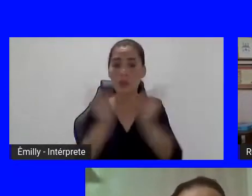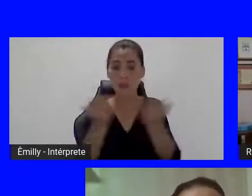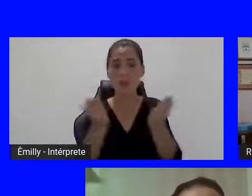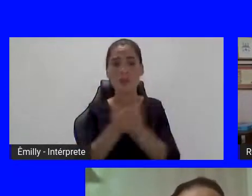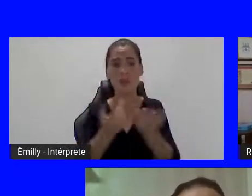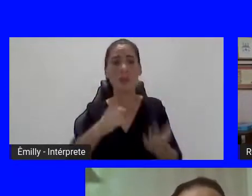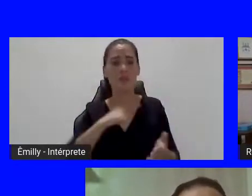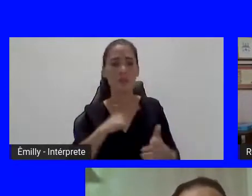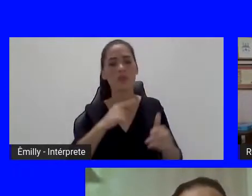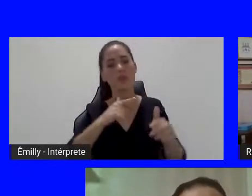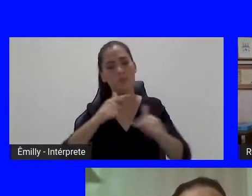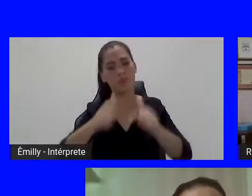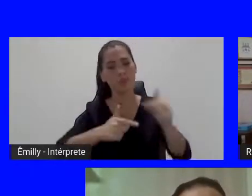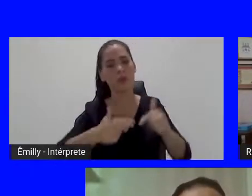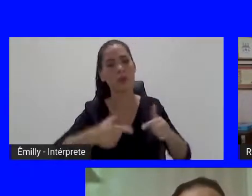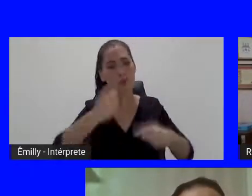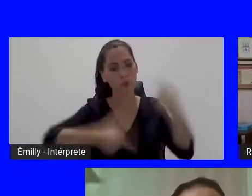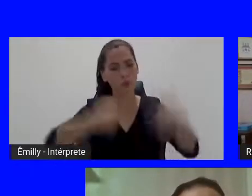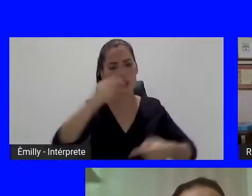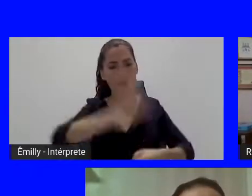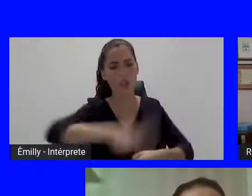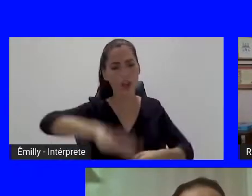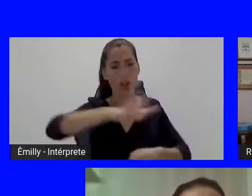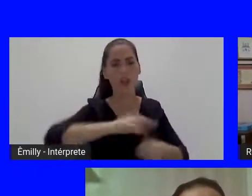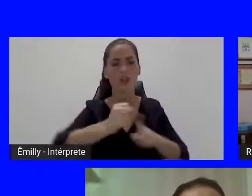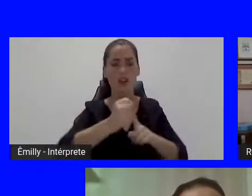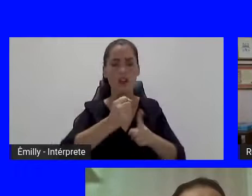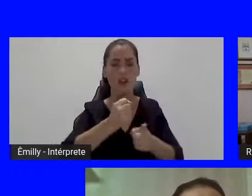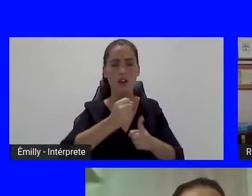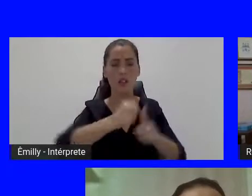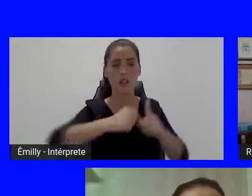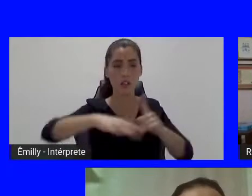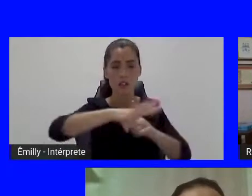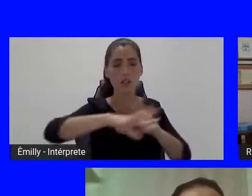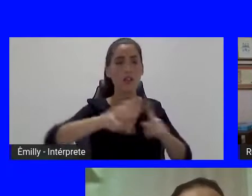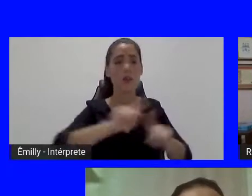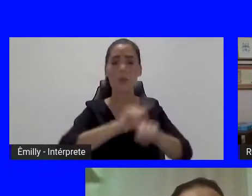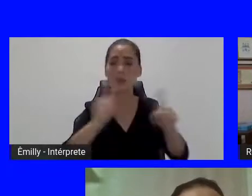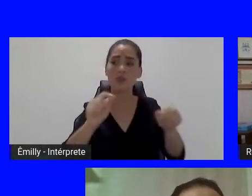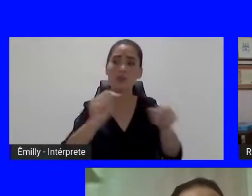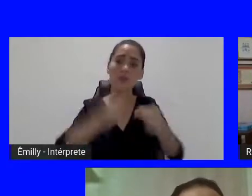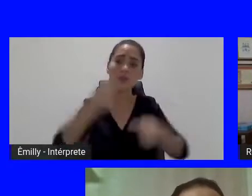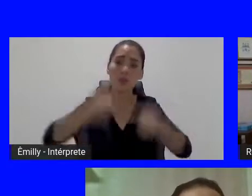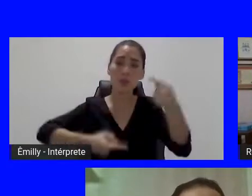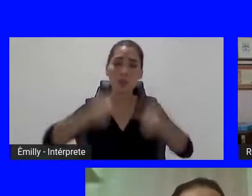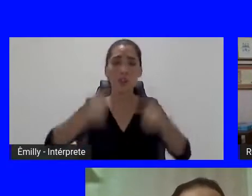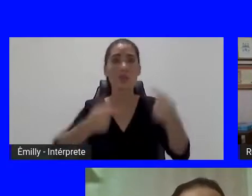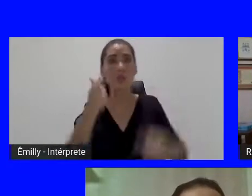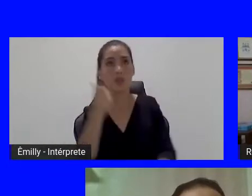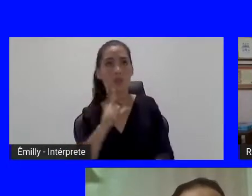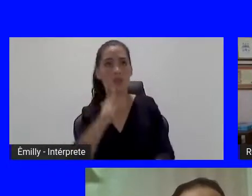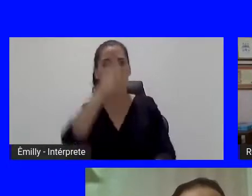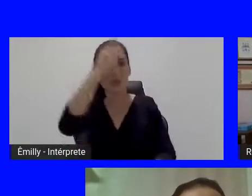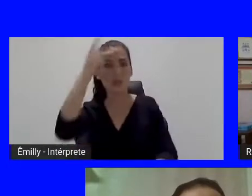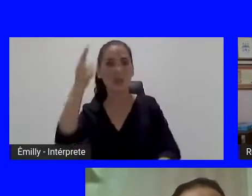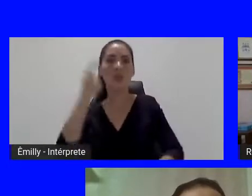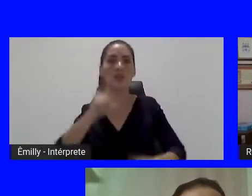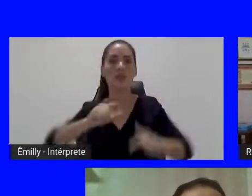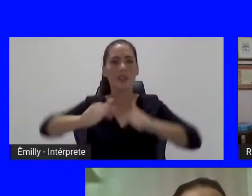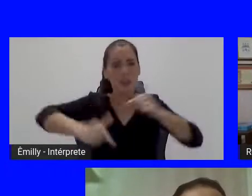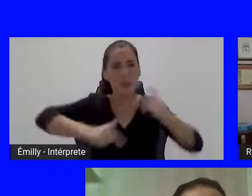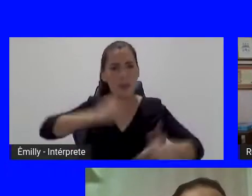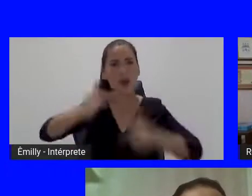necessário para que as pessoas pudessem sobreviver fruto do suor do seu próprio trabalho, entre outras coisas, entre